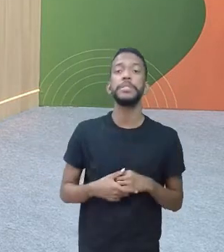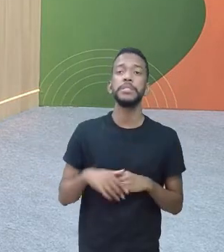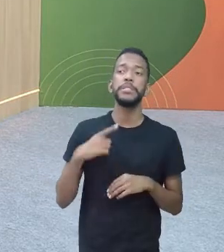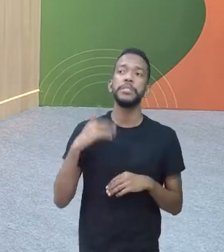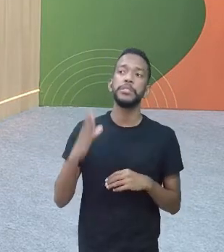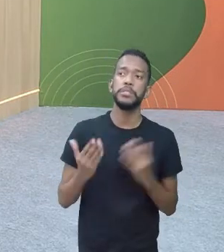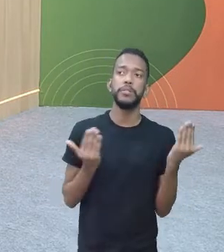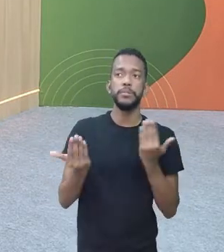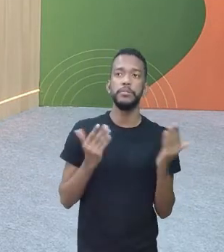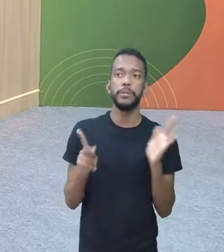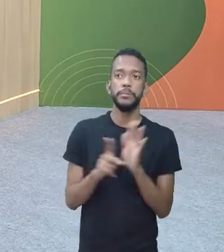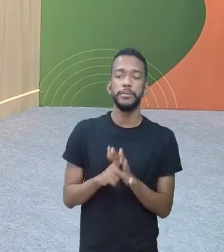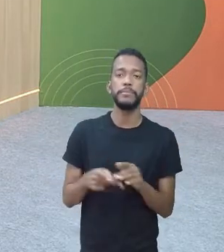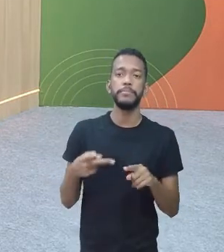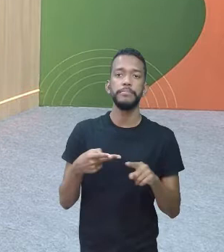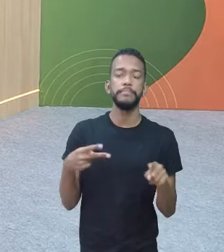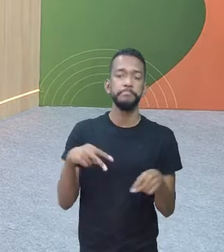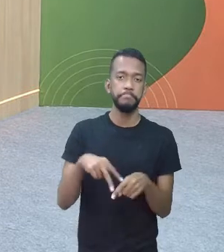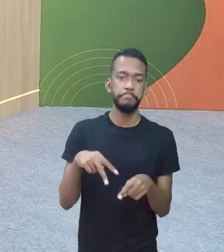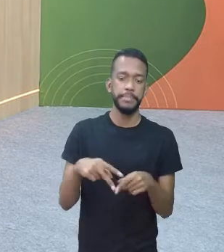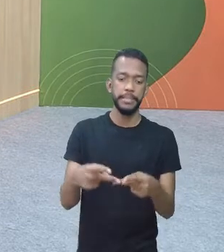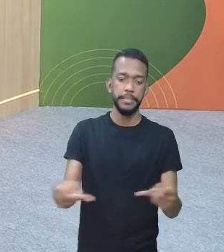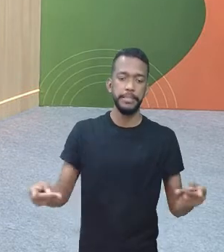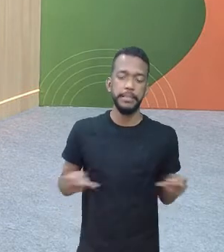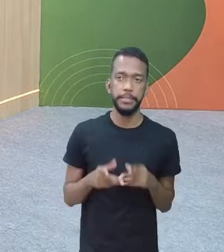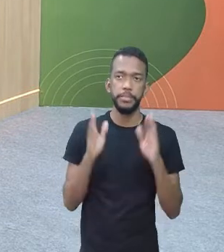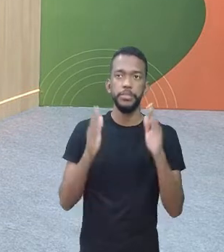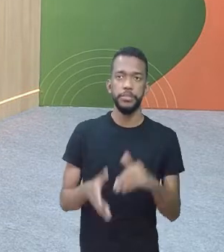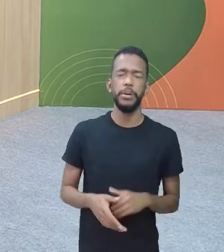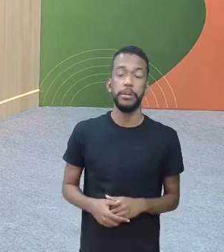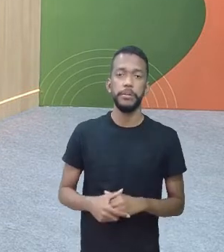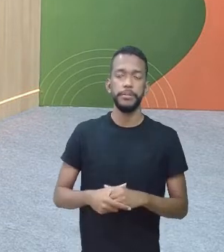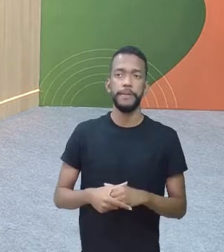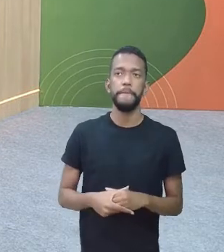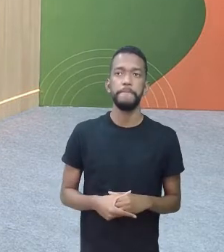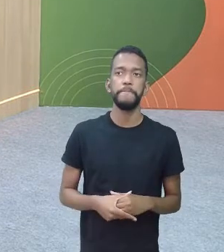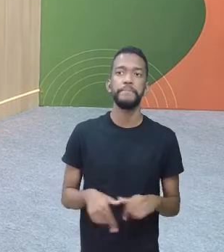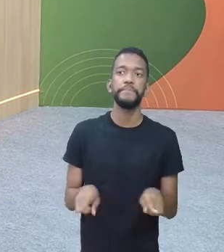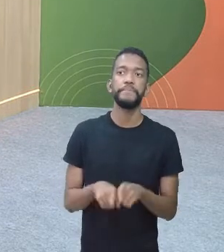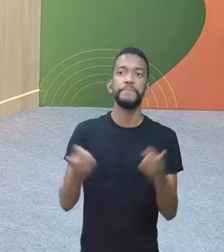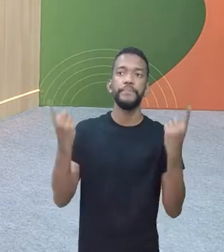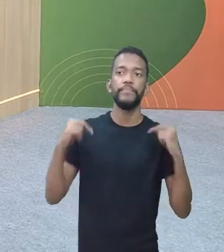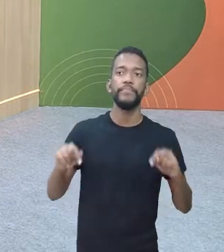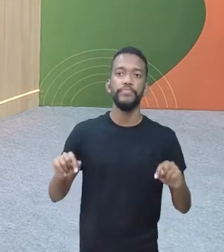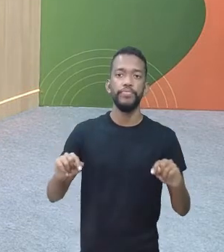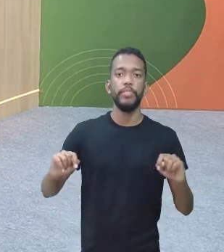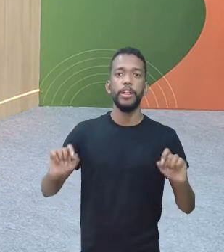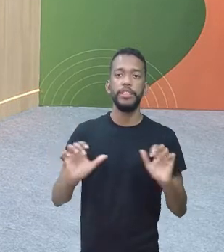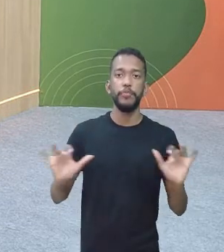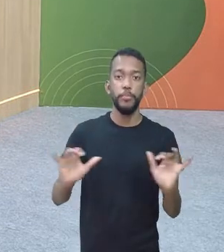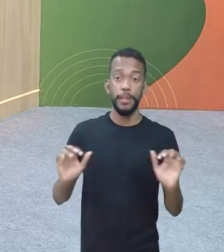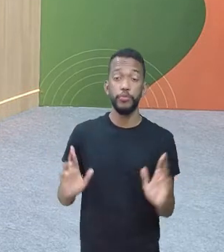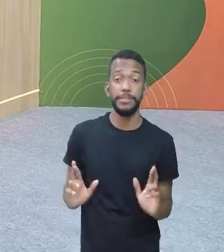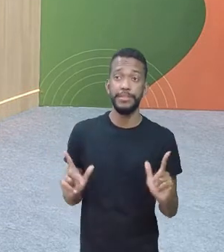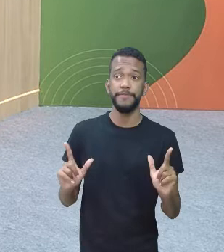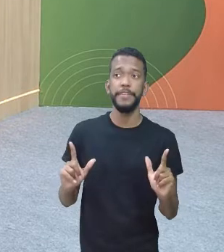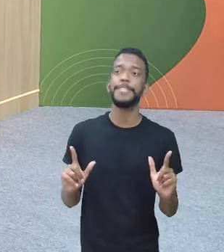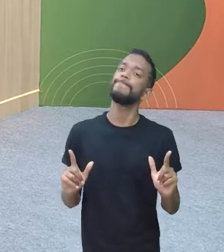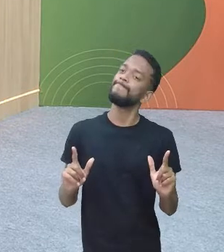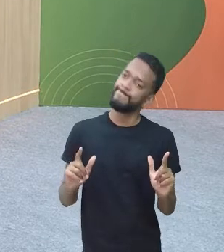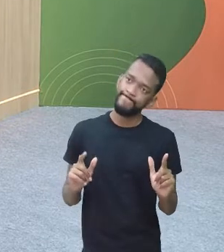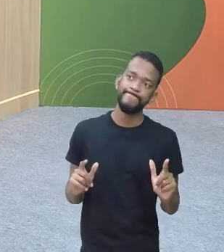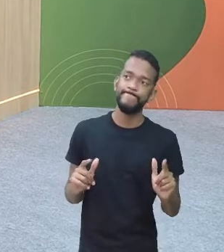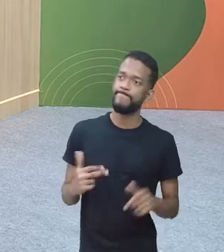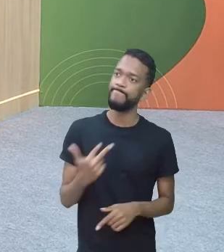essa ideia até com a pizza, não foi? Bem fácil de assimilar. Com denominadores diferentes,